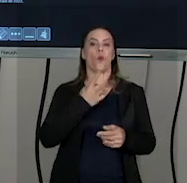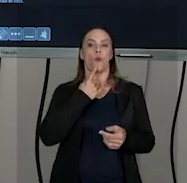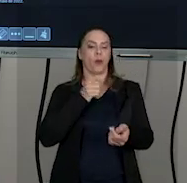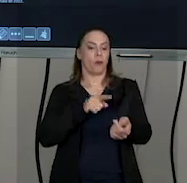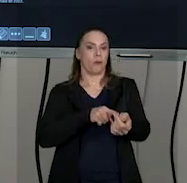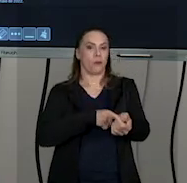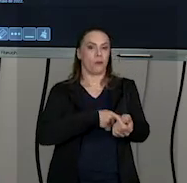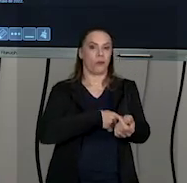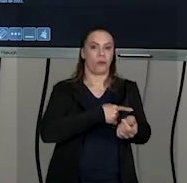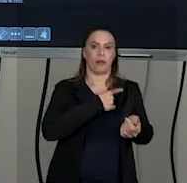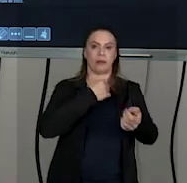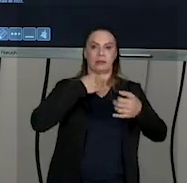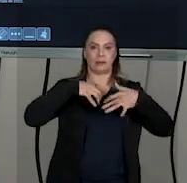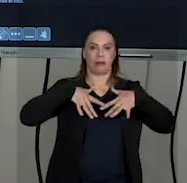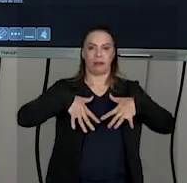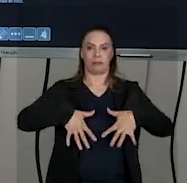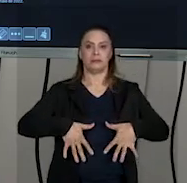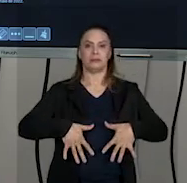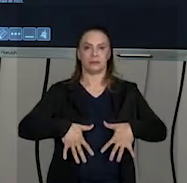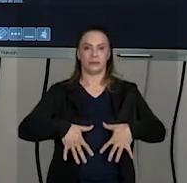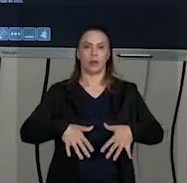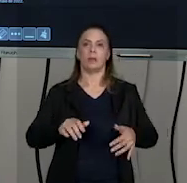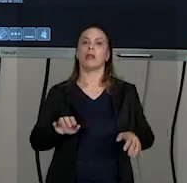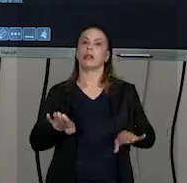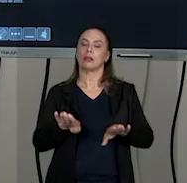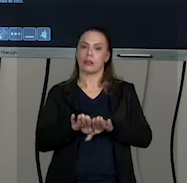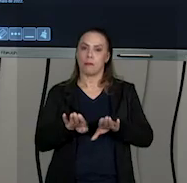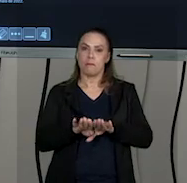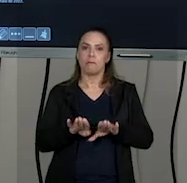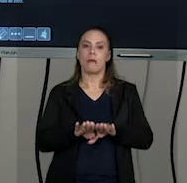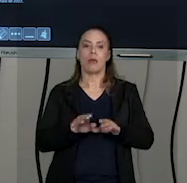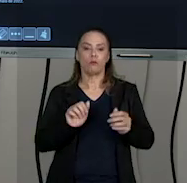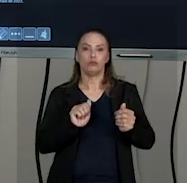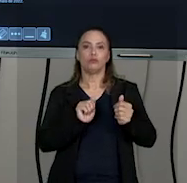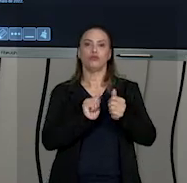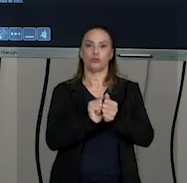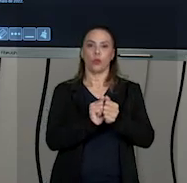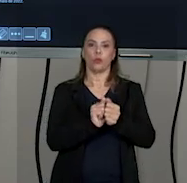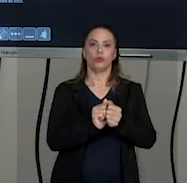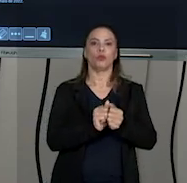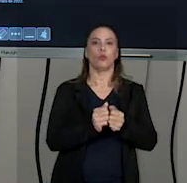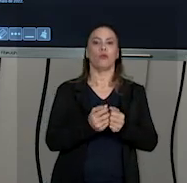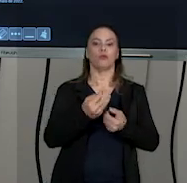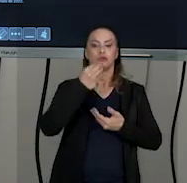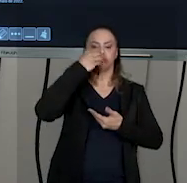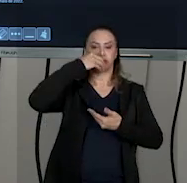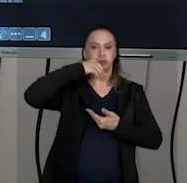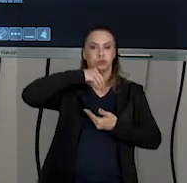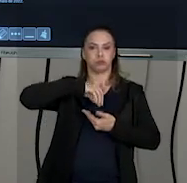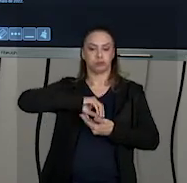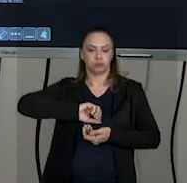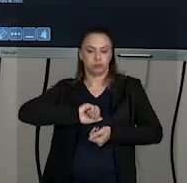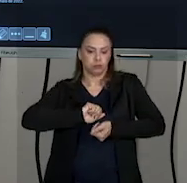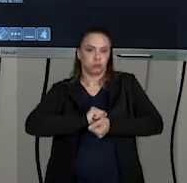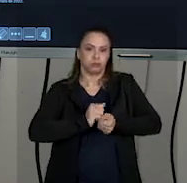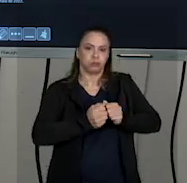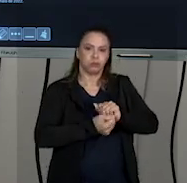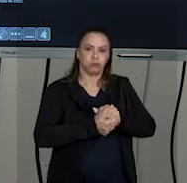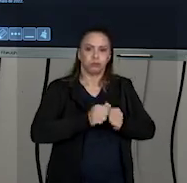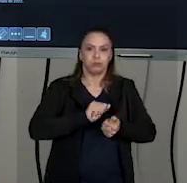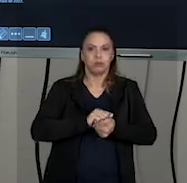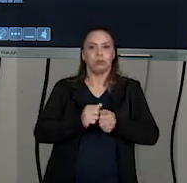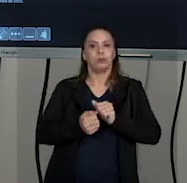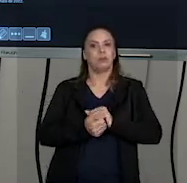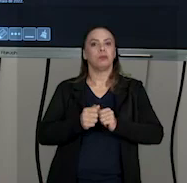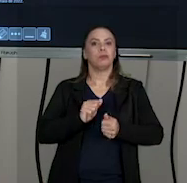demais sistemas, como o digestório, na qual o sangue vai passar lá no intestino, absorver os nutrientes para poder levar nutrientes